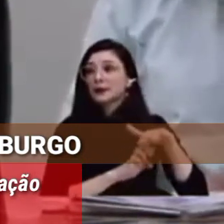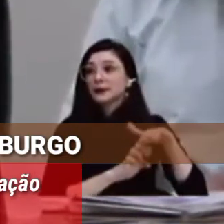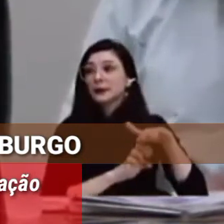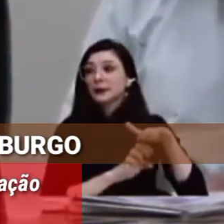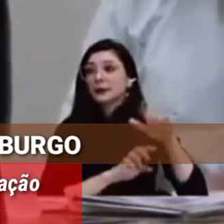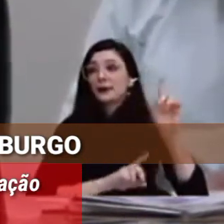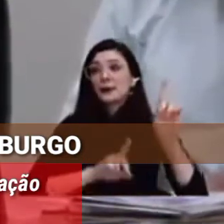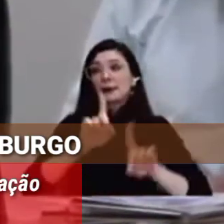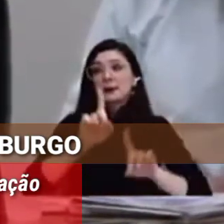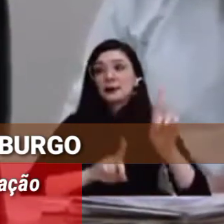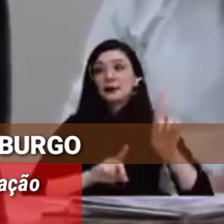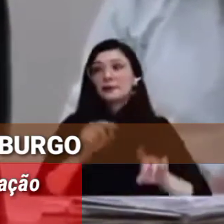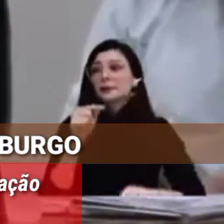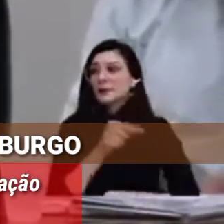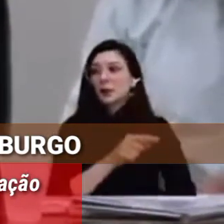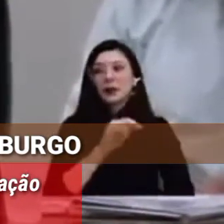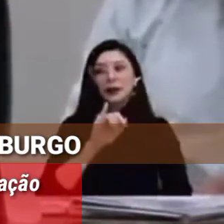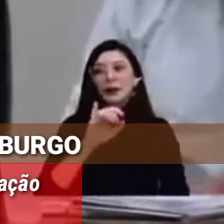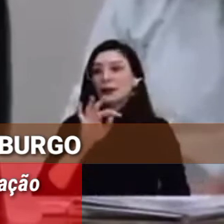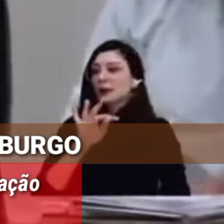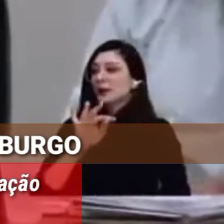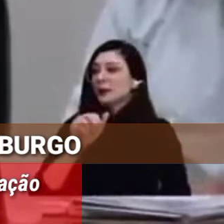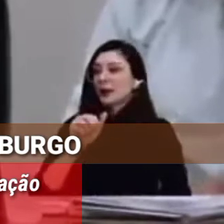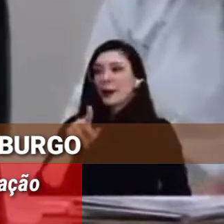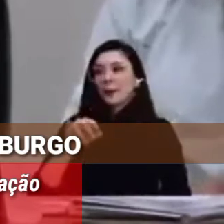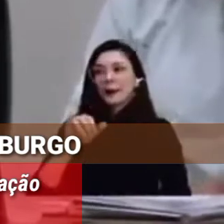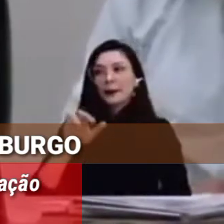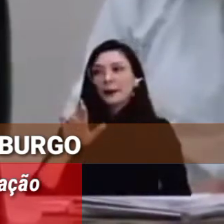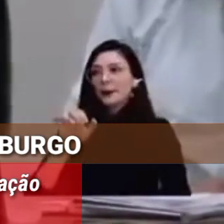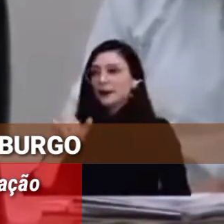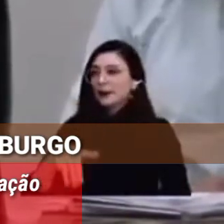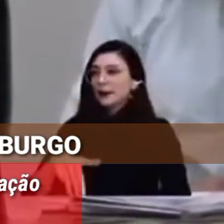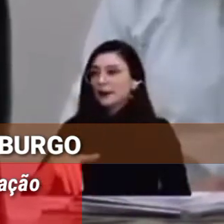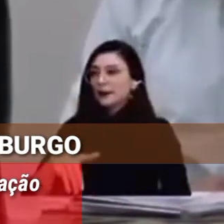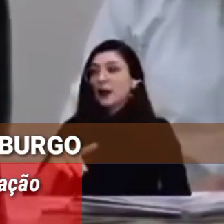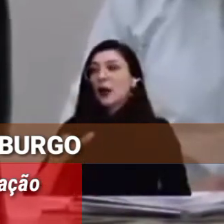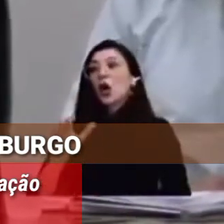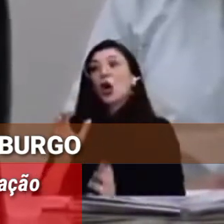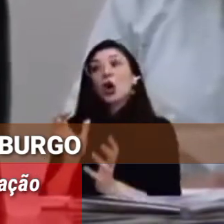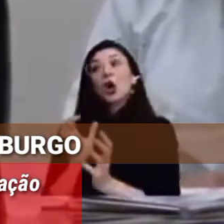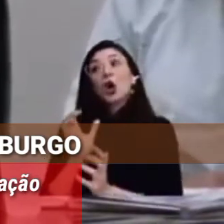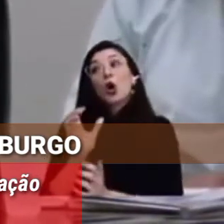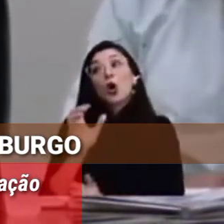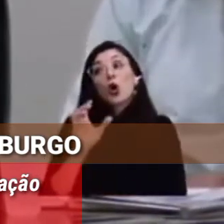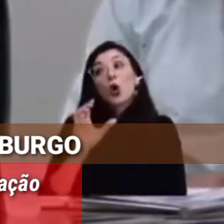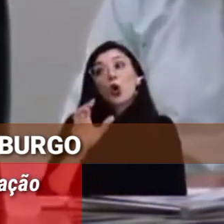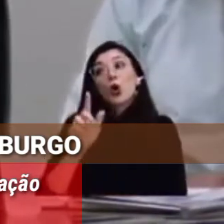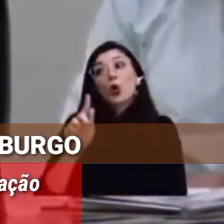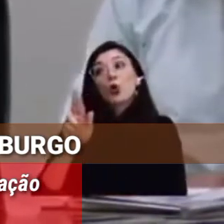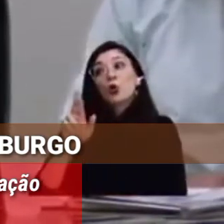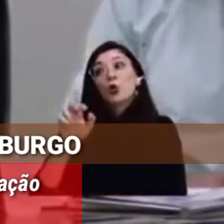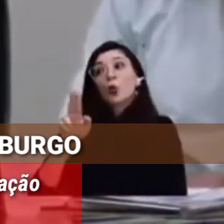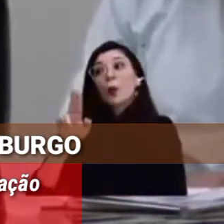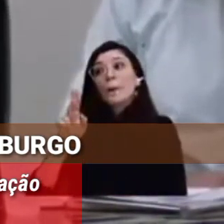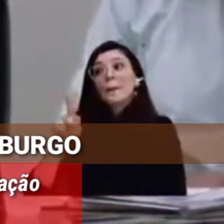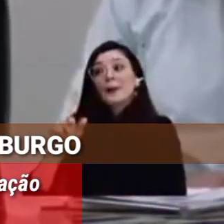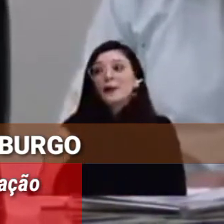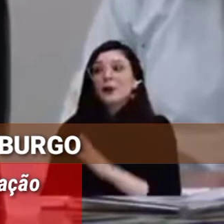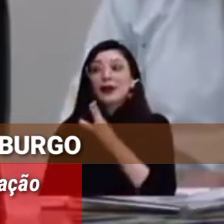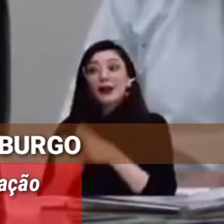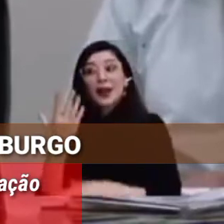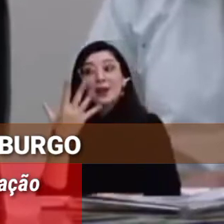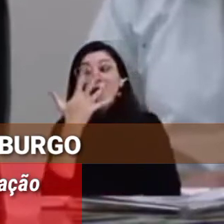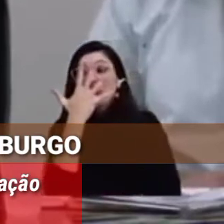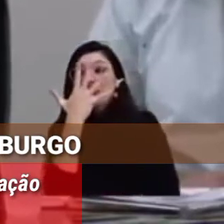certame, ela não é a Itapemirim tradicional que todos conhecem de ônibus, é a Itapemirim Group, que foi criado em fevereiro desse ano,